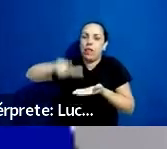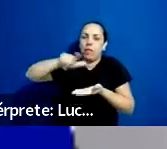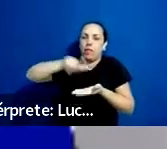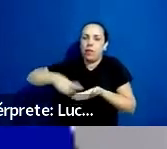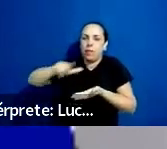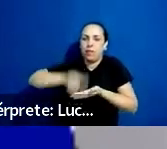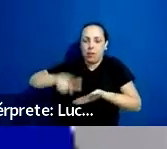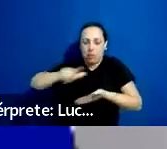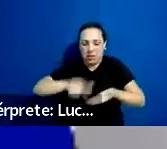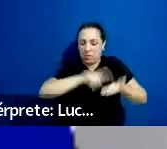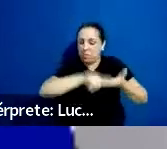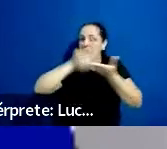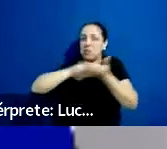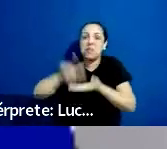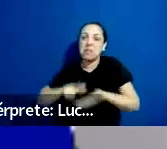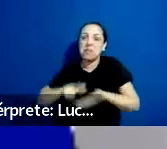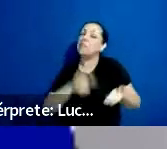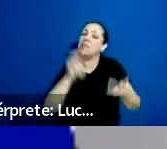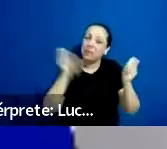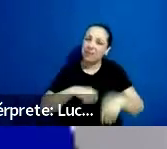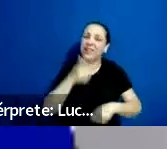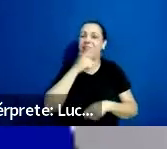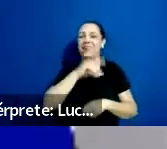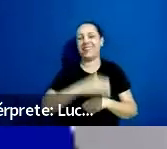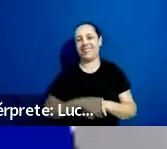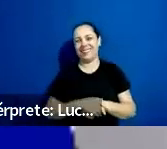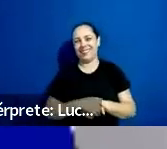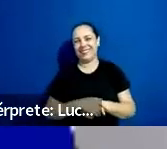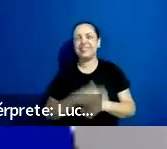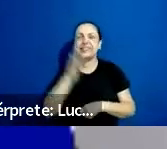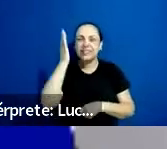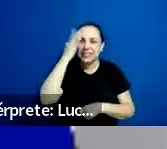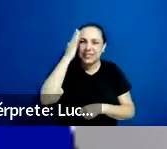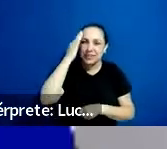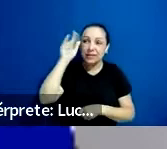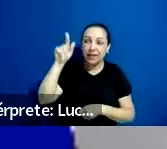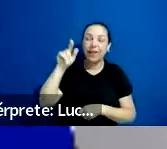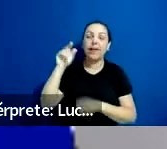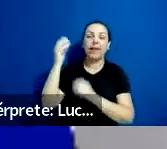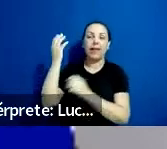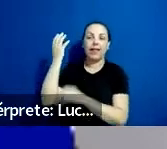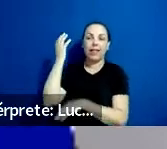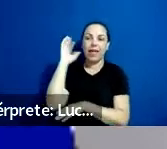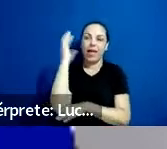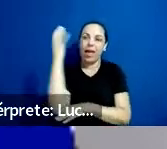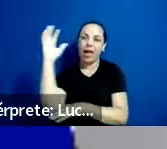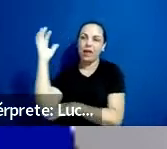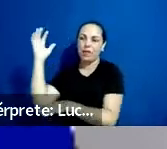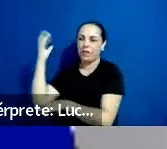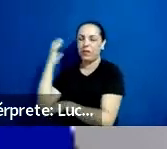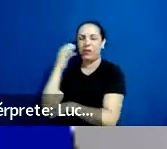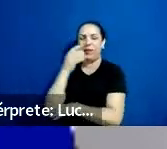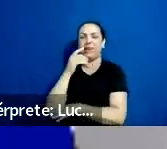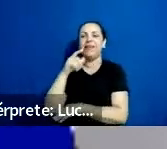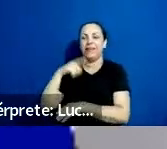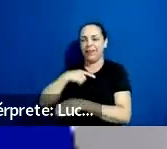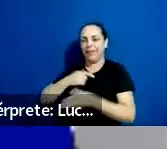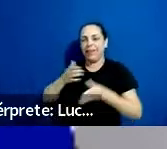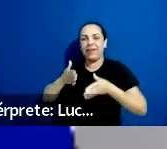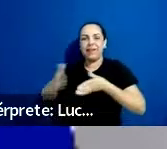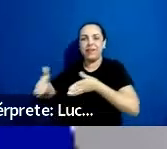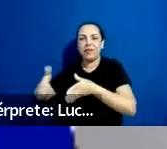o seguinte: a água lá na natureza, ela tem um arranjo molecular perfeito. Na natureza tem o sol, tem o